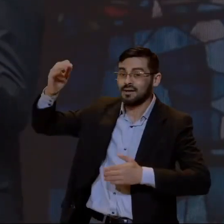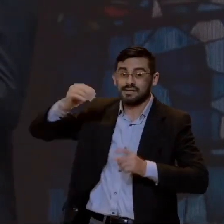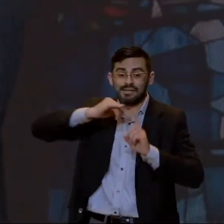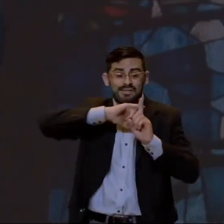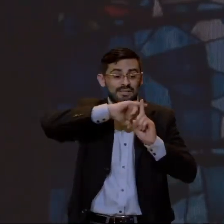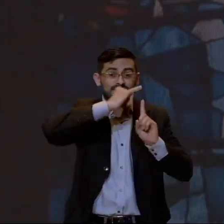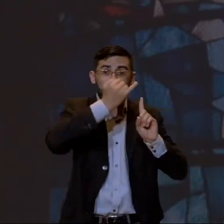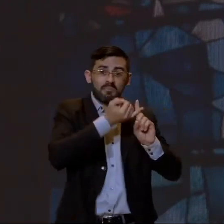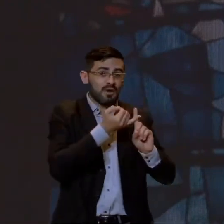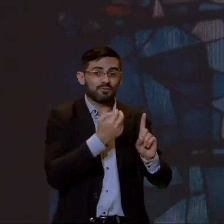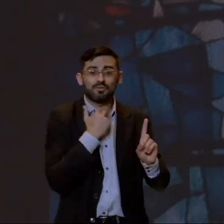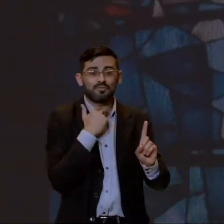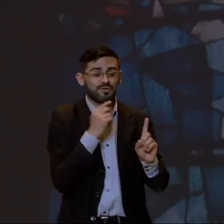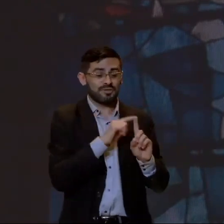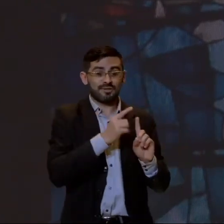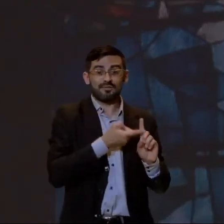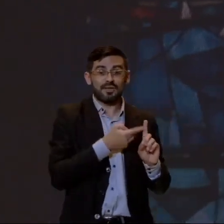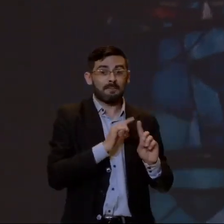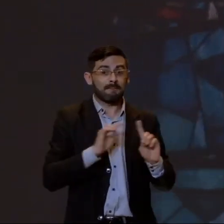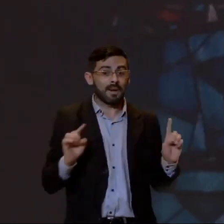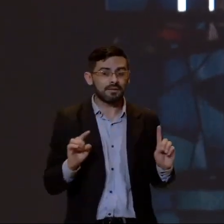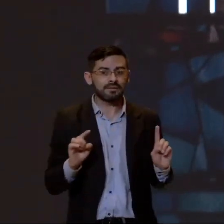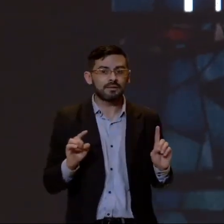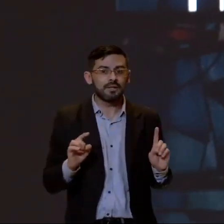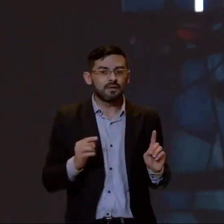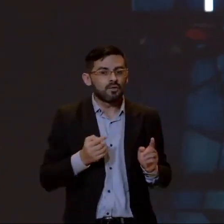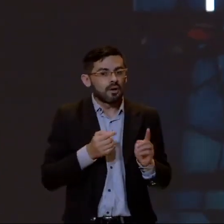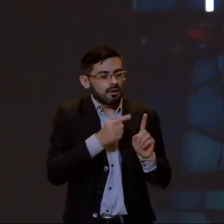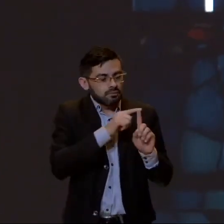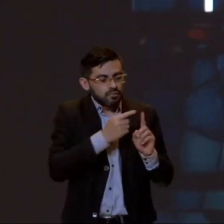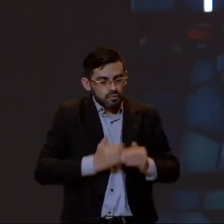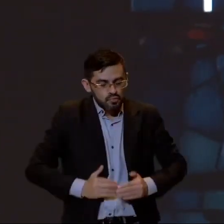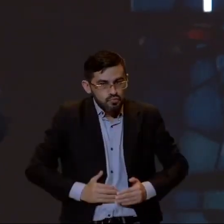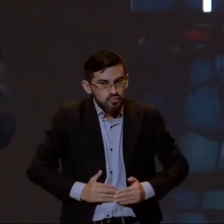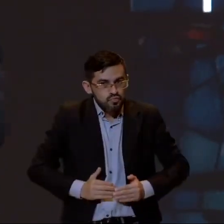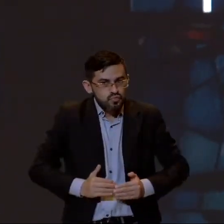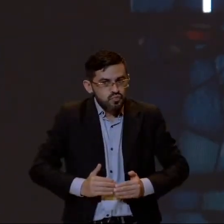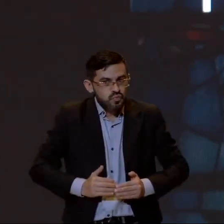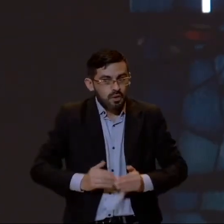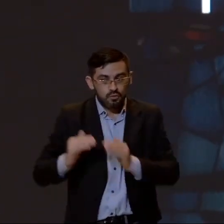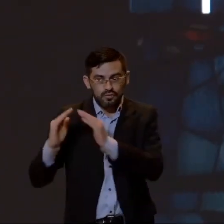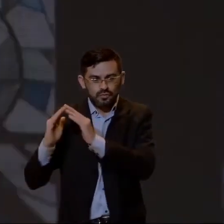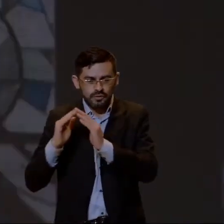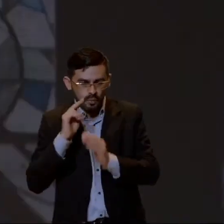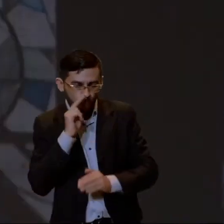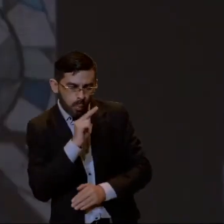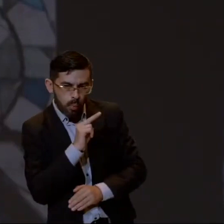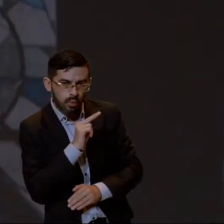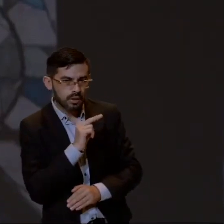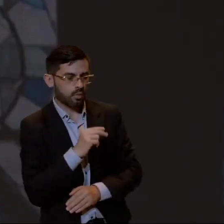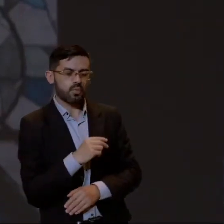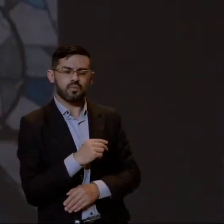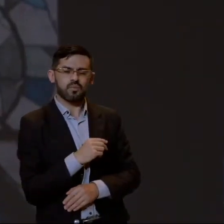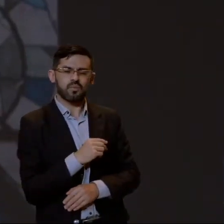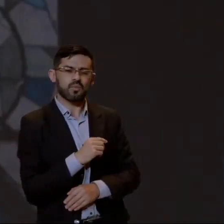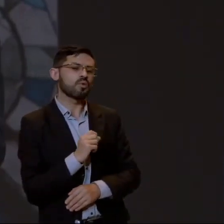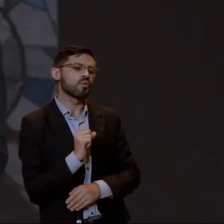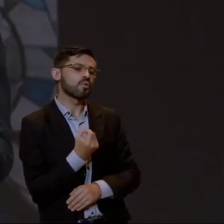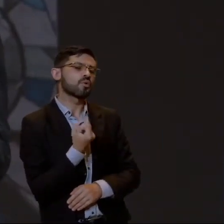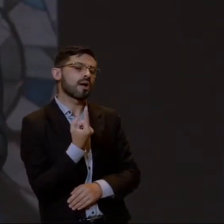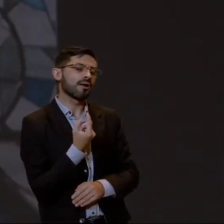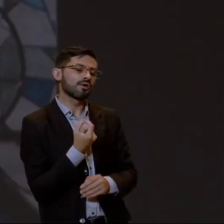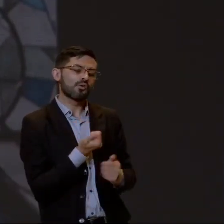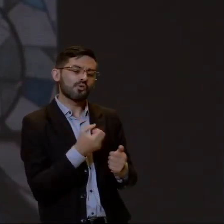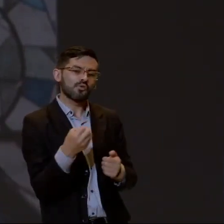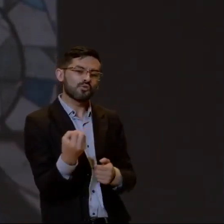Isabel era estéril, ela não podia ter filhos, mas quando a barriguinha começa a aparecer, a vizinhança diz: opa, alguma coisa